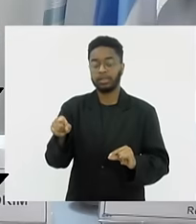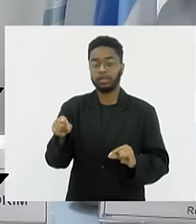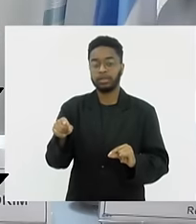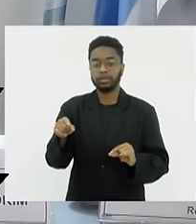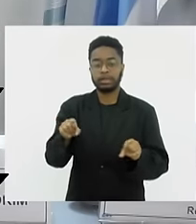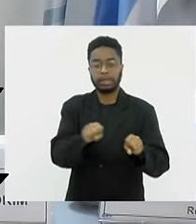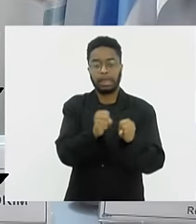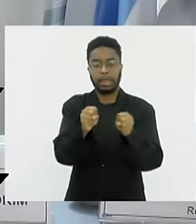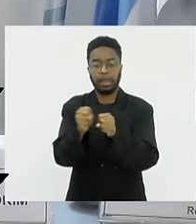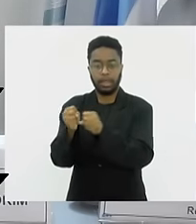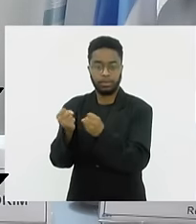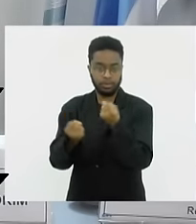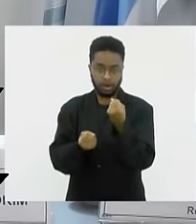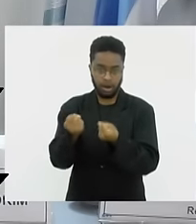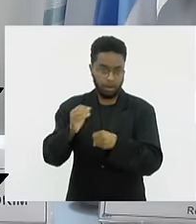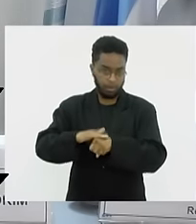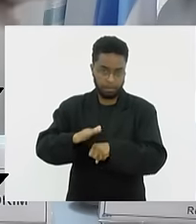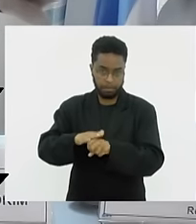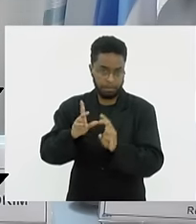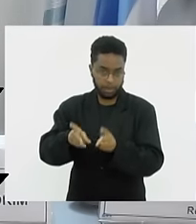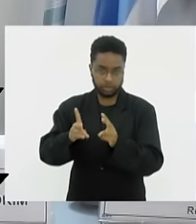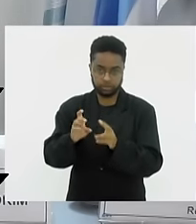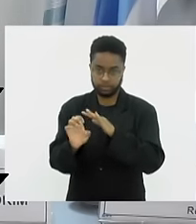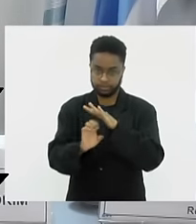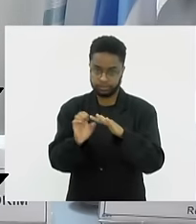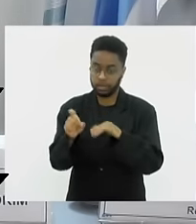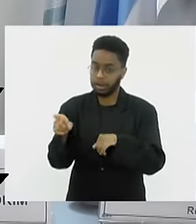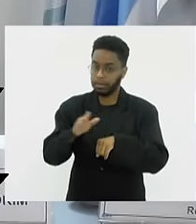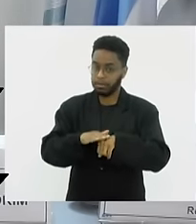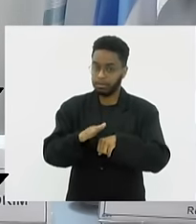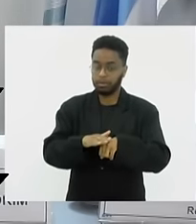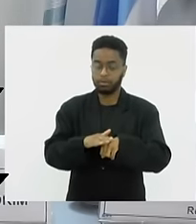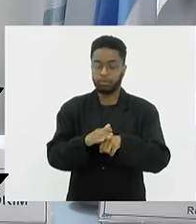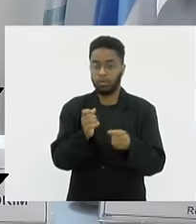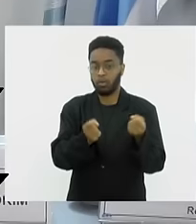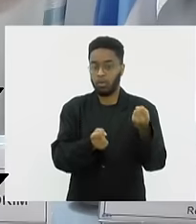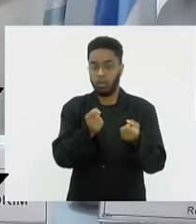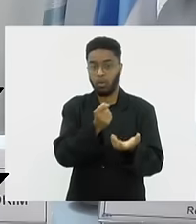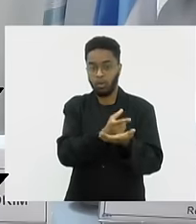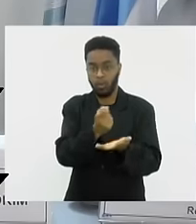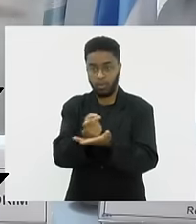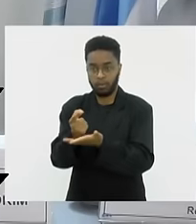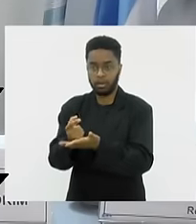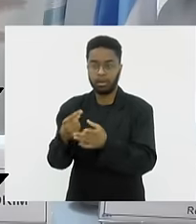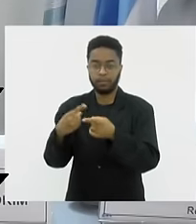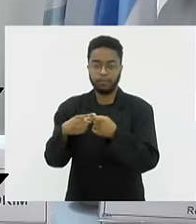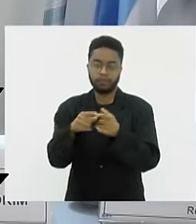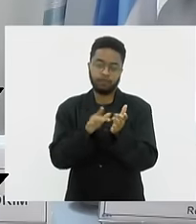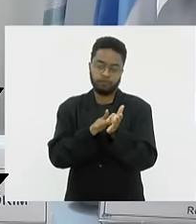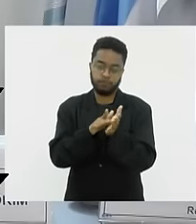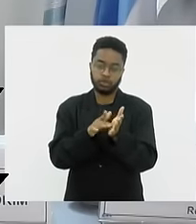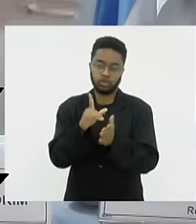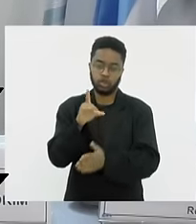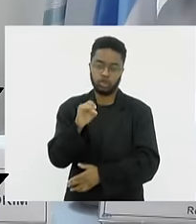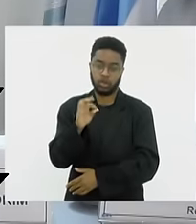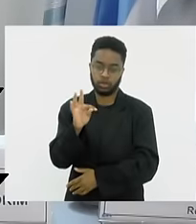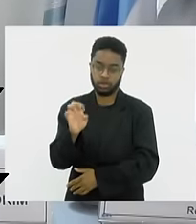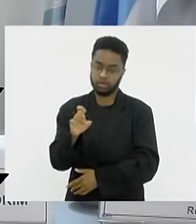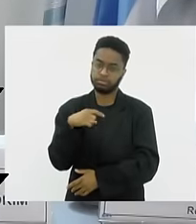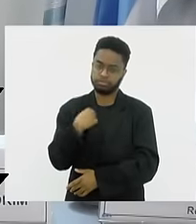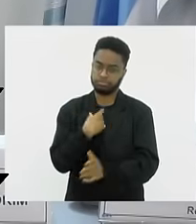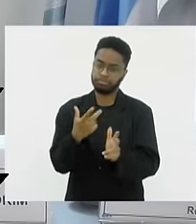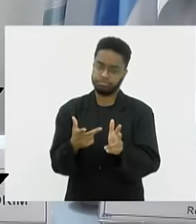o carro, ela mesmo, a arma dela, fazer a compra ali, que ela camufla os lotes, ela faz um esqueminha ali, a gente percebe isso